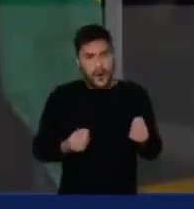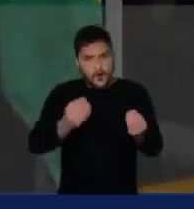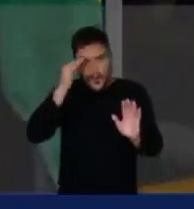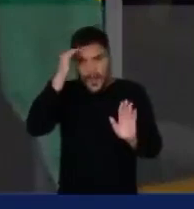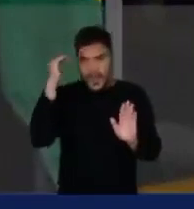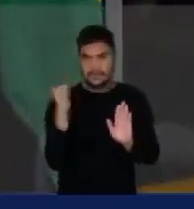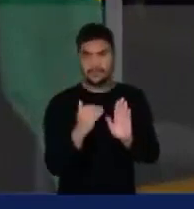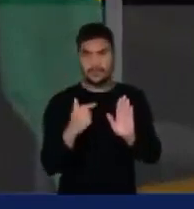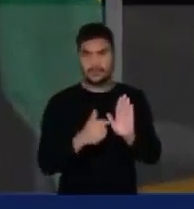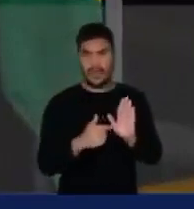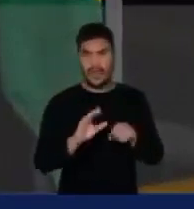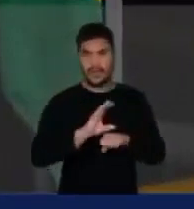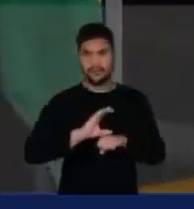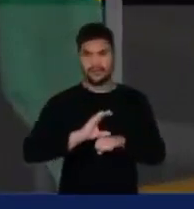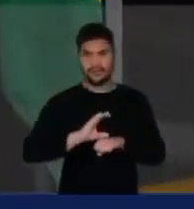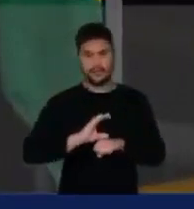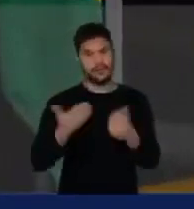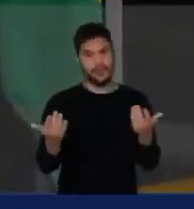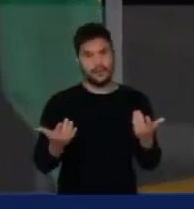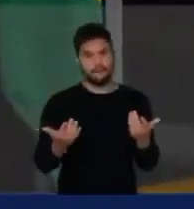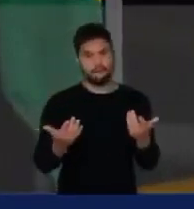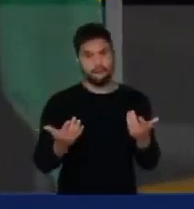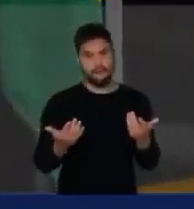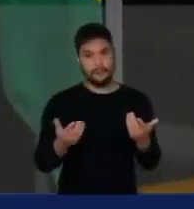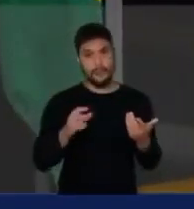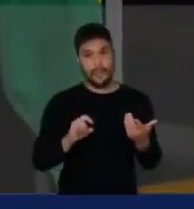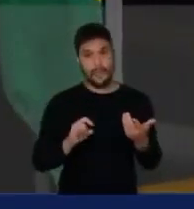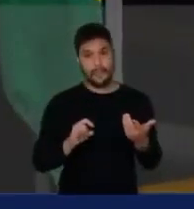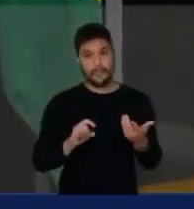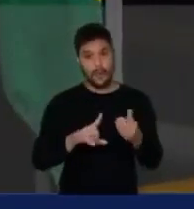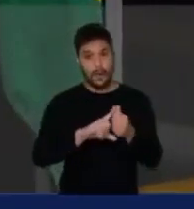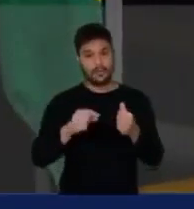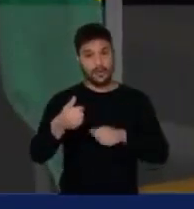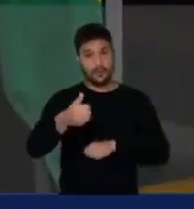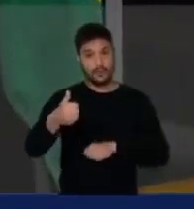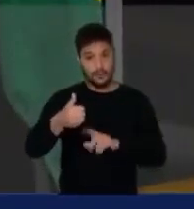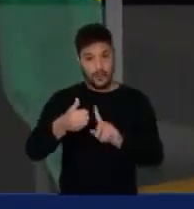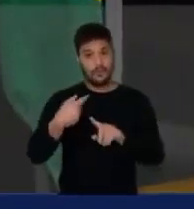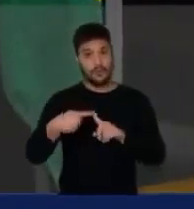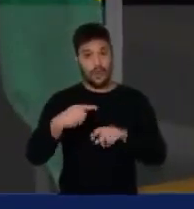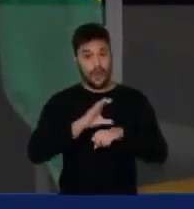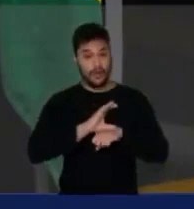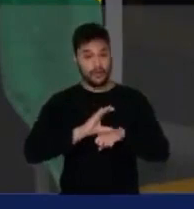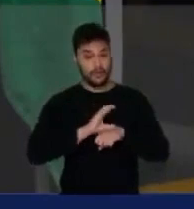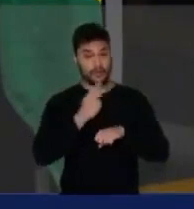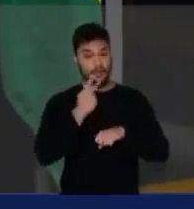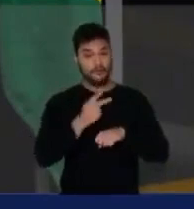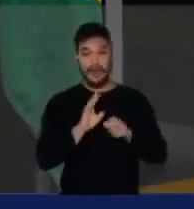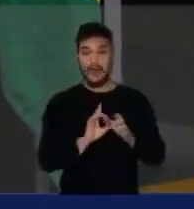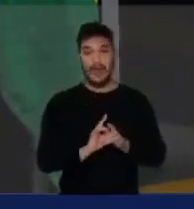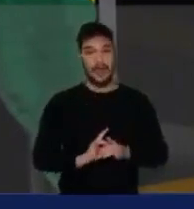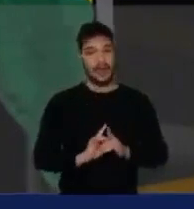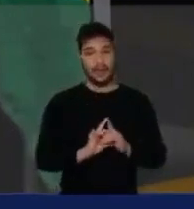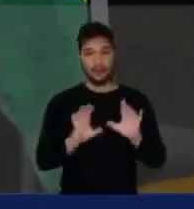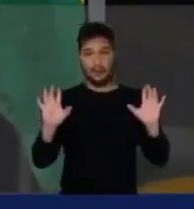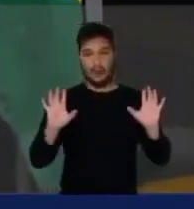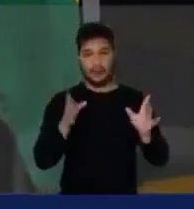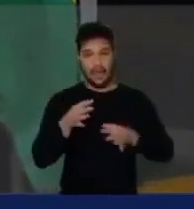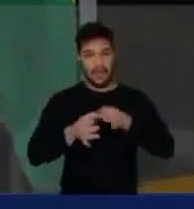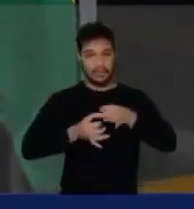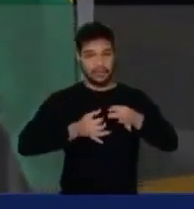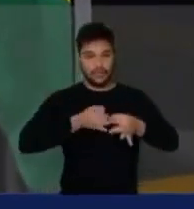artigos, nada mais precisa estar escrito além do artigo 1º, porque a Constituição nos dá plena liberdade de